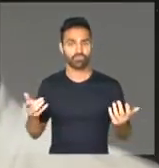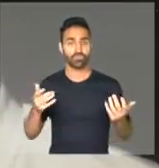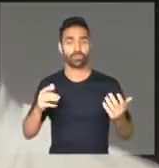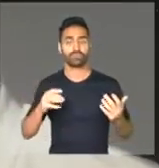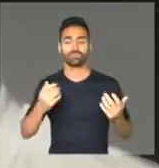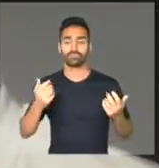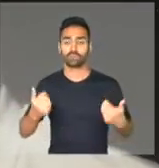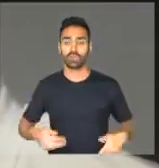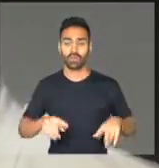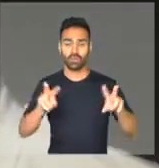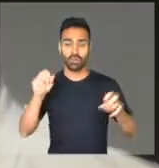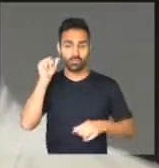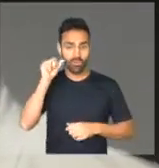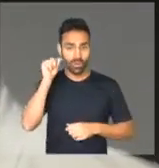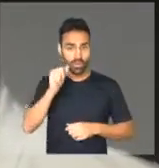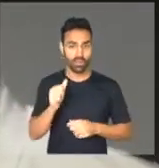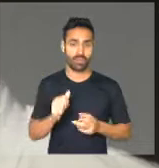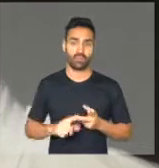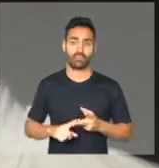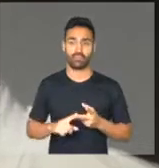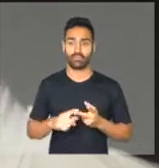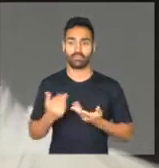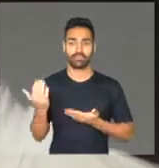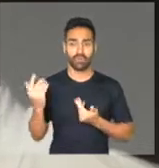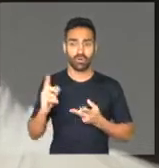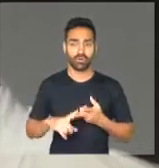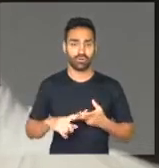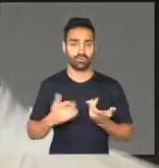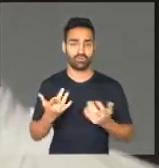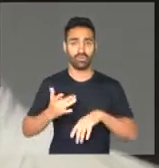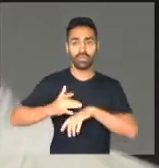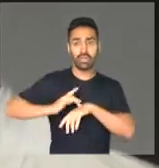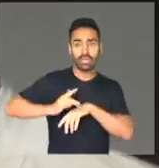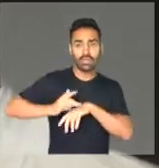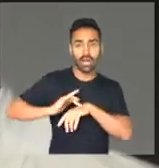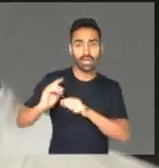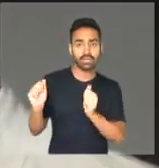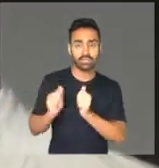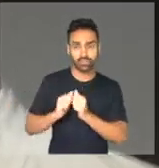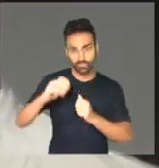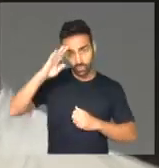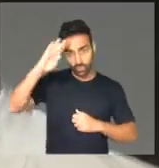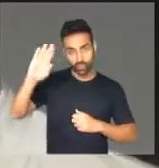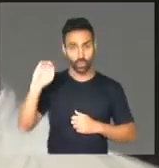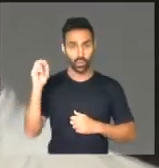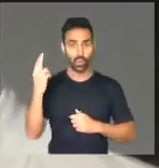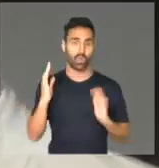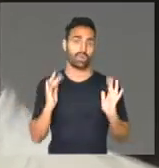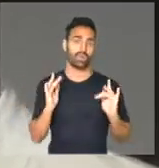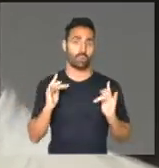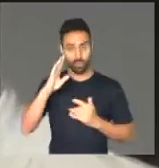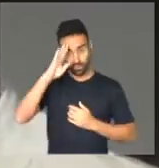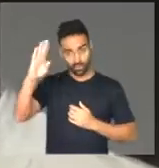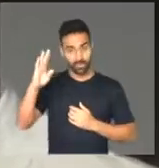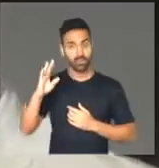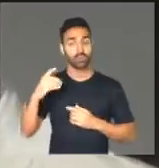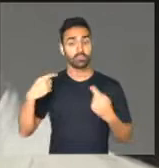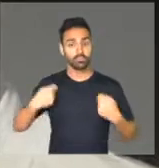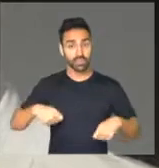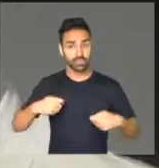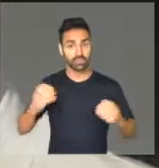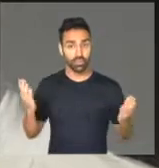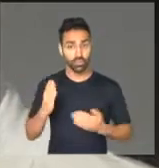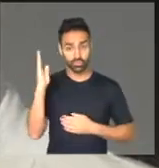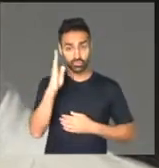mulheres, as moças, aquelas que dançam com cadetes e namoram jovens oficiais. Seria preciso fazer hoje